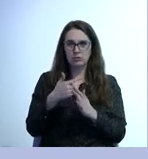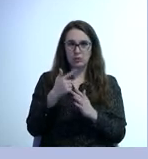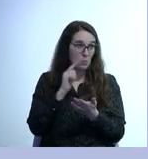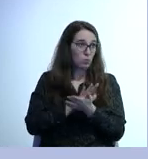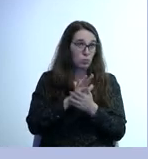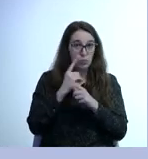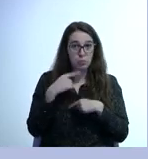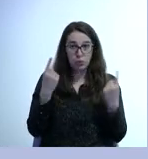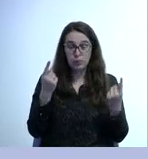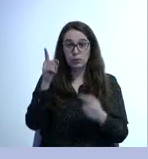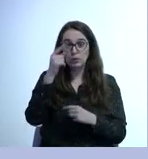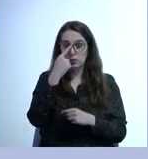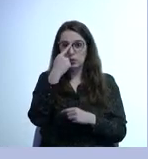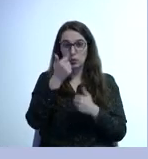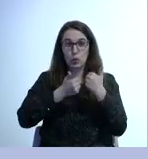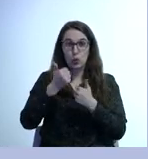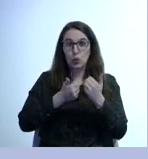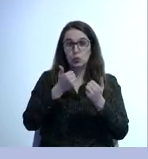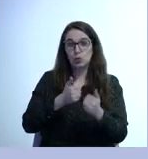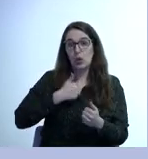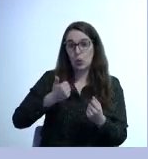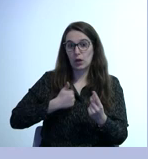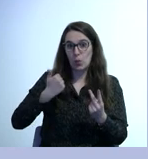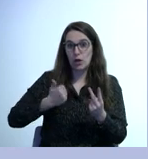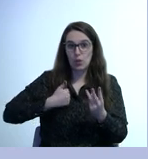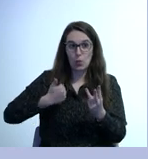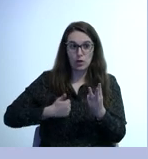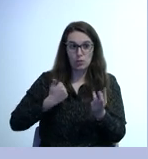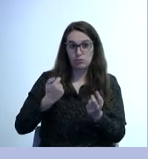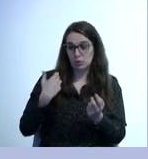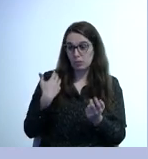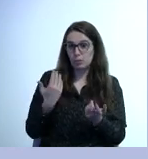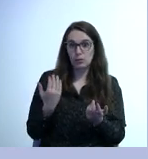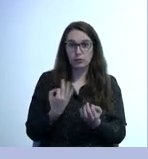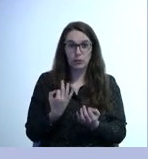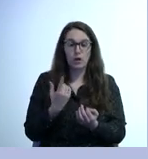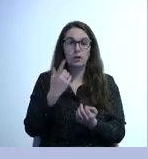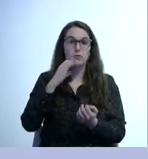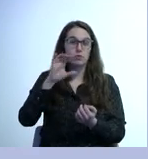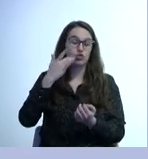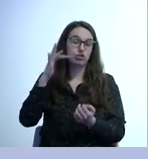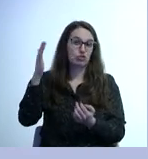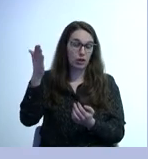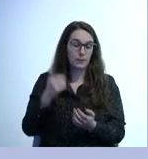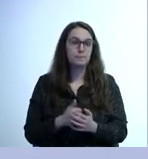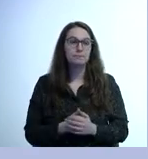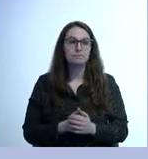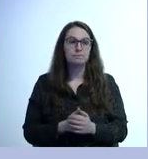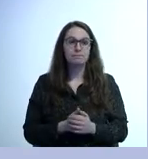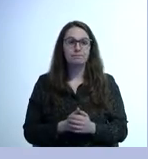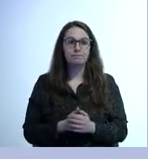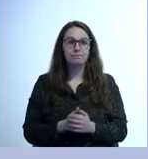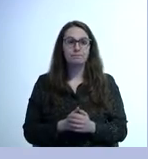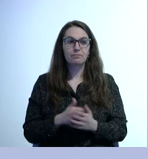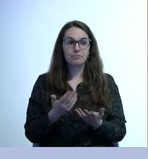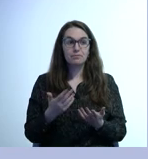as notícias dos concursos que têm ganho agora recentemente fora do país. Mas, de